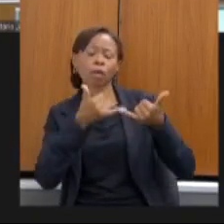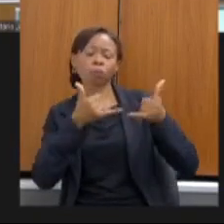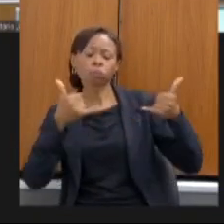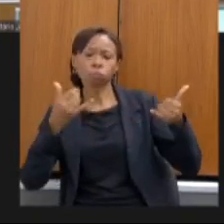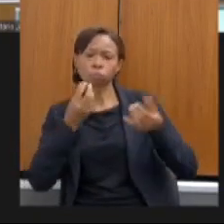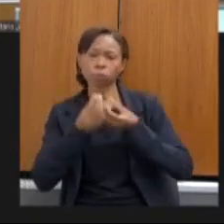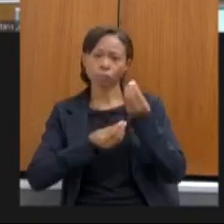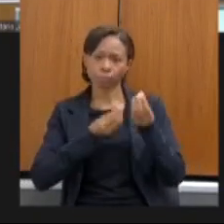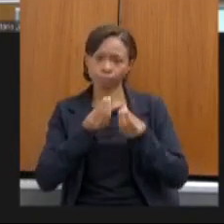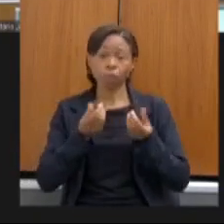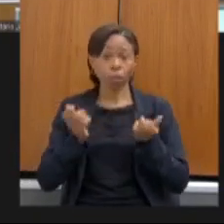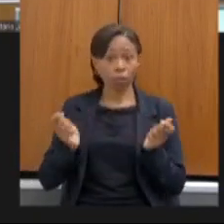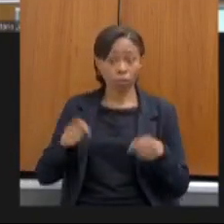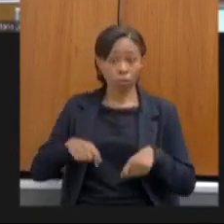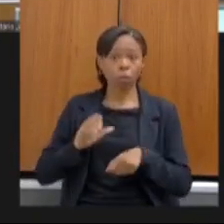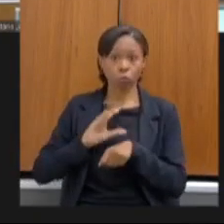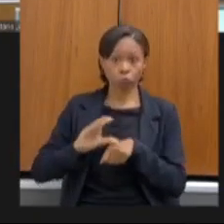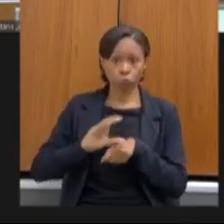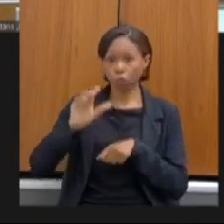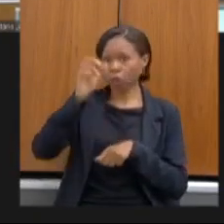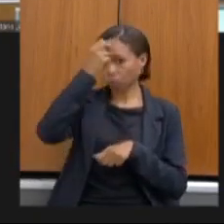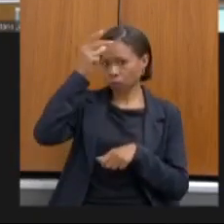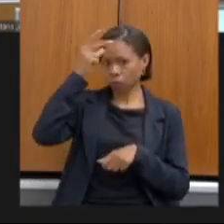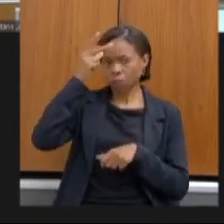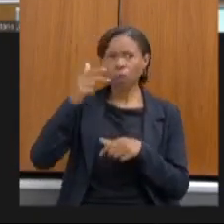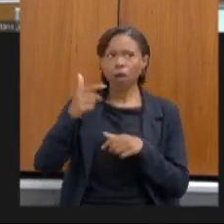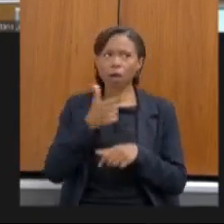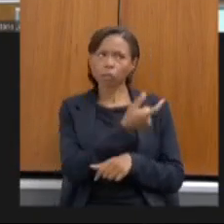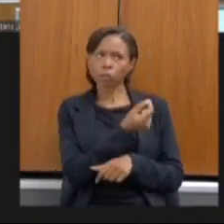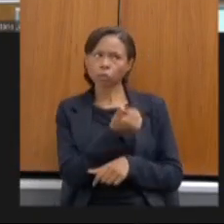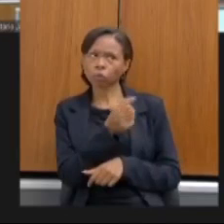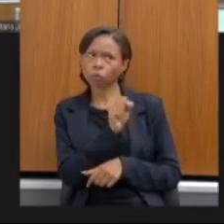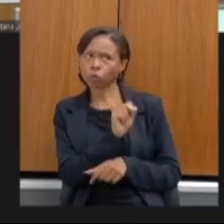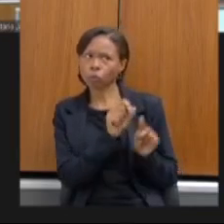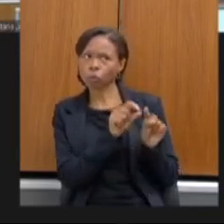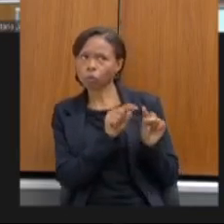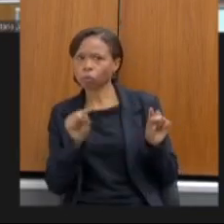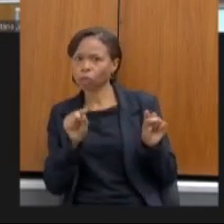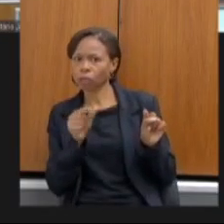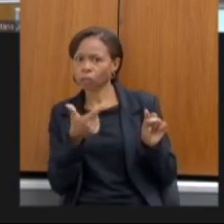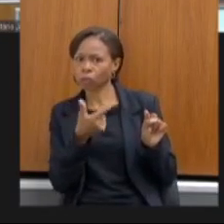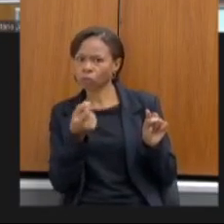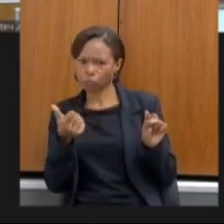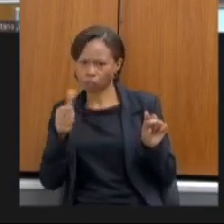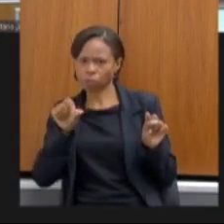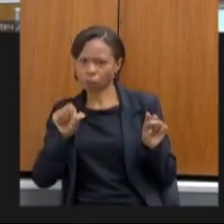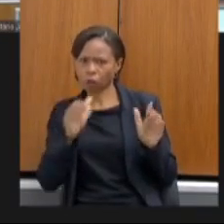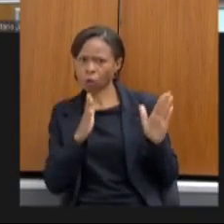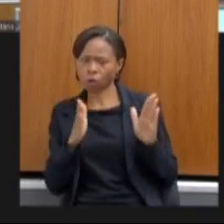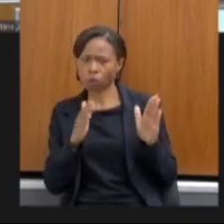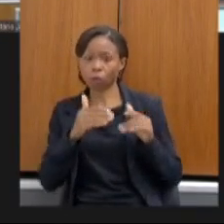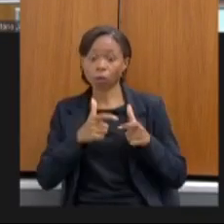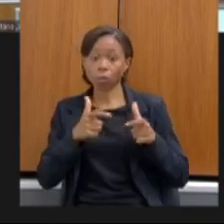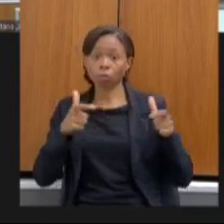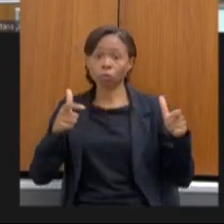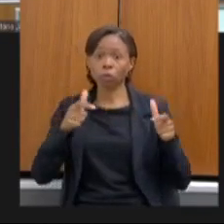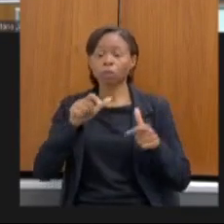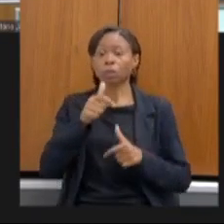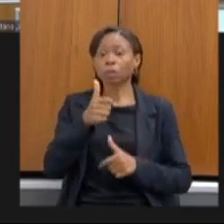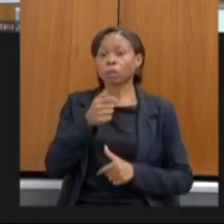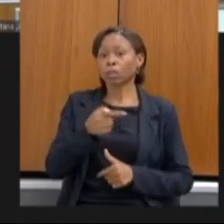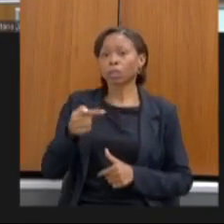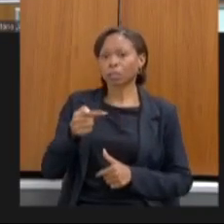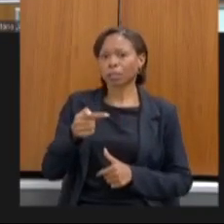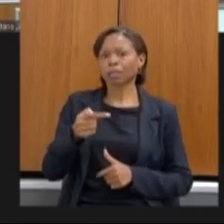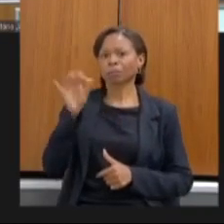capacitamos prefeituras e de 2018 para 2019 tive tivemos um crescimento de 77 por cento